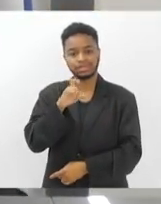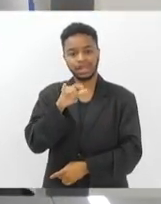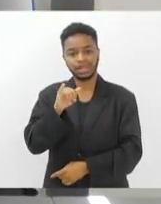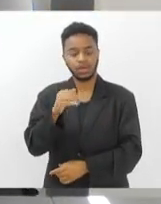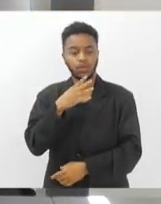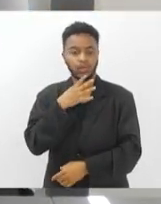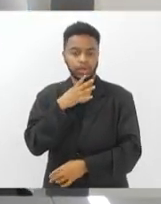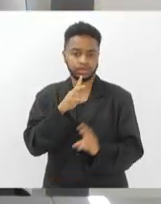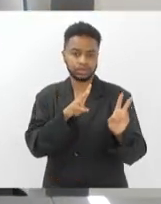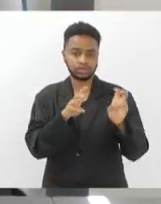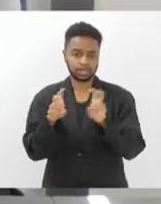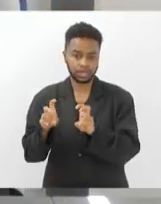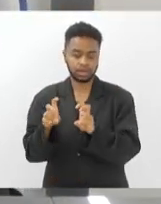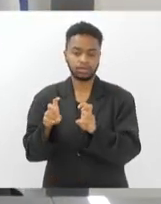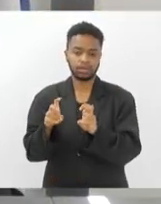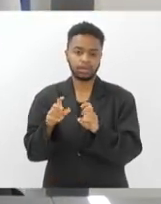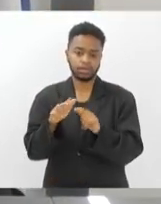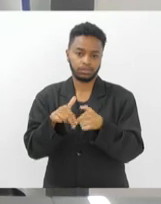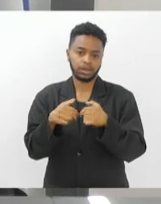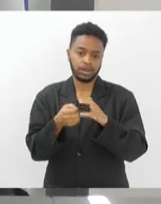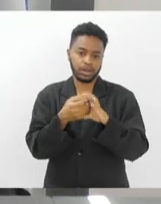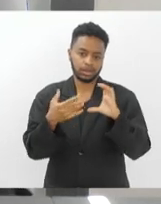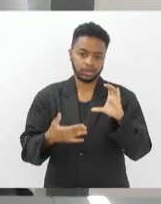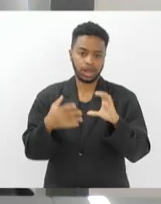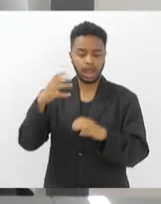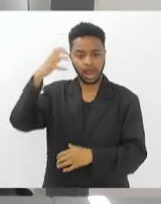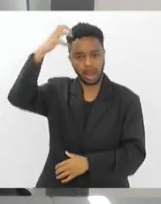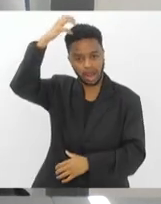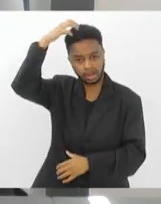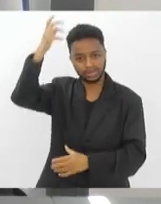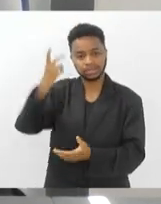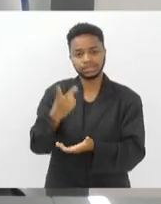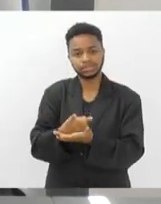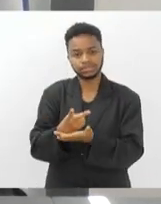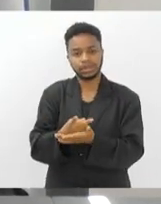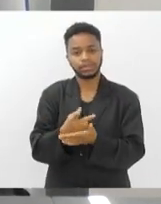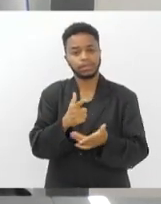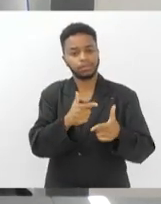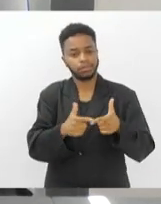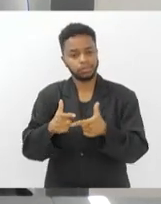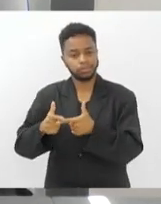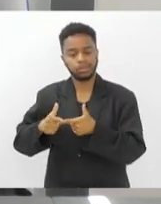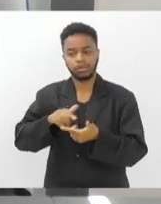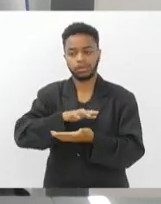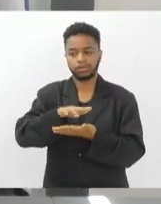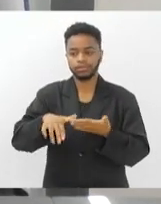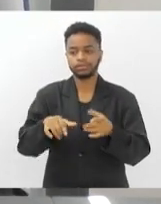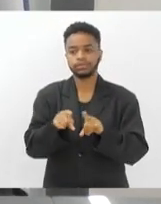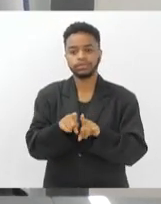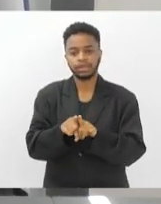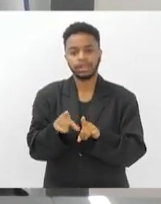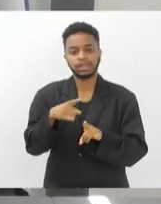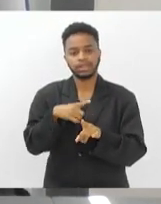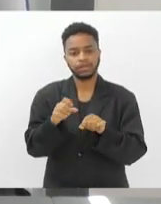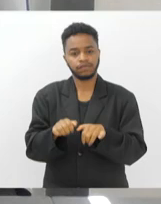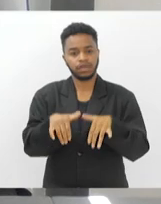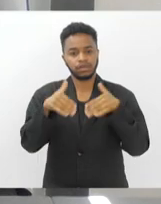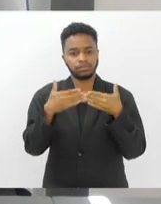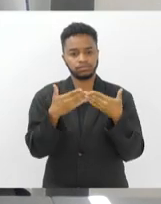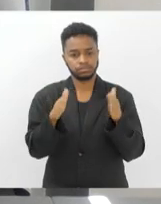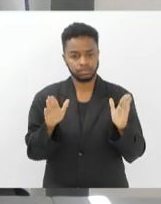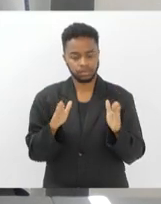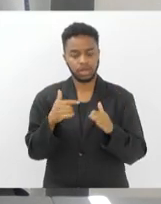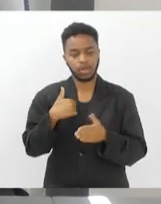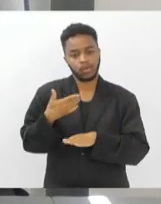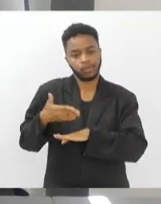matéria, pelas peculiaridades lá de Angra dos Reis, que vive com esses dilemas. Inclusive, já foi objeto de audiência pública, eu participei aqui